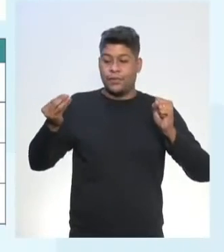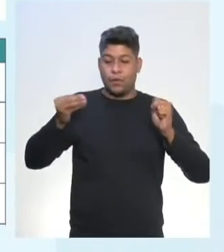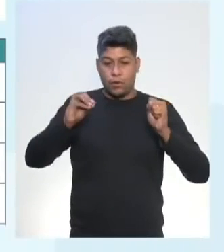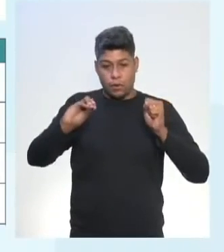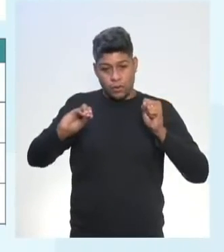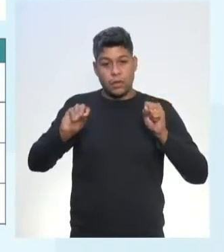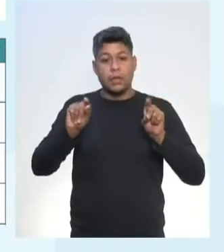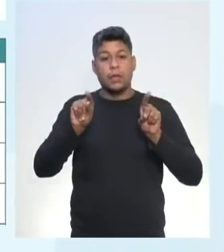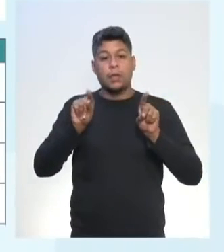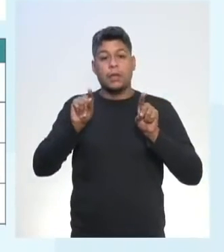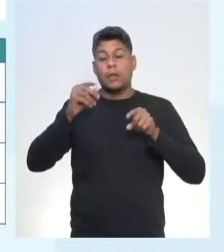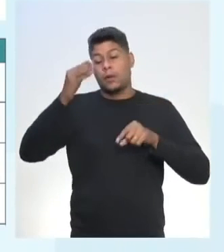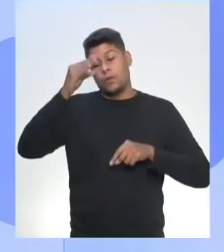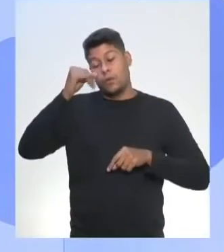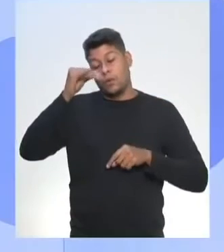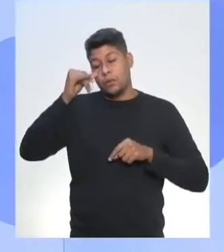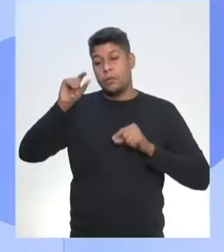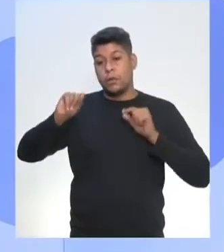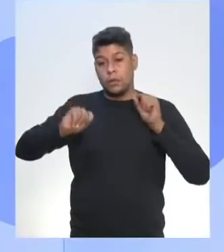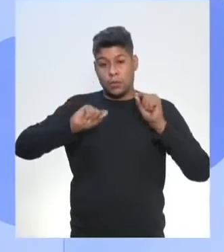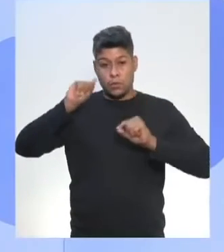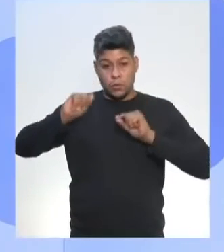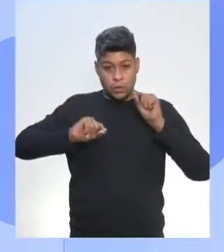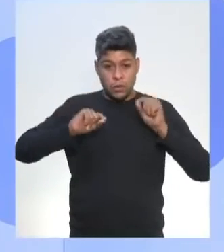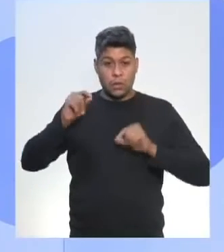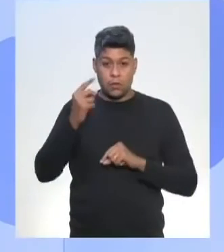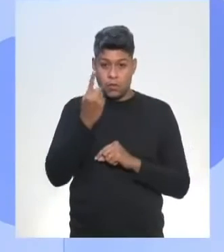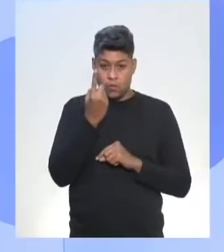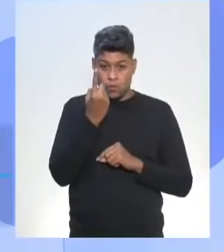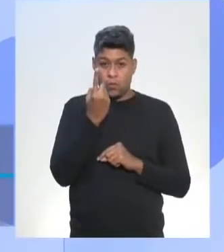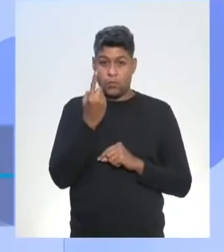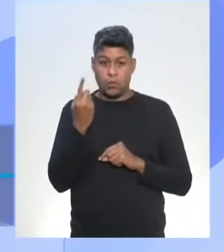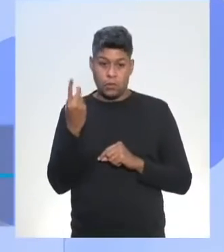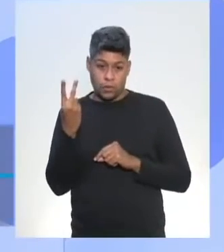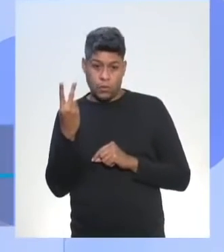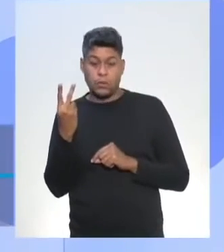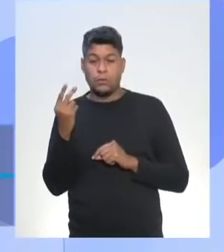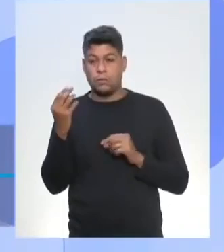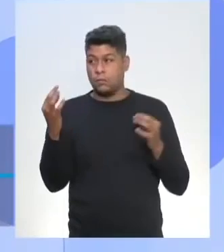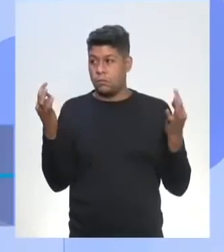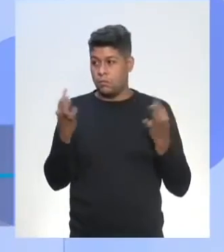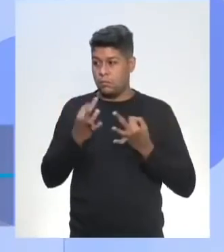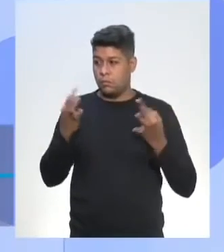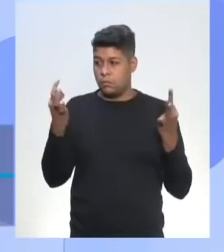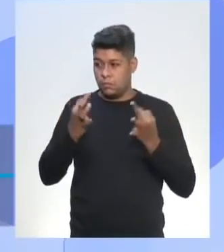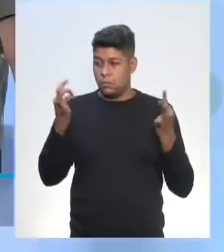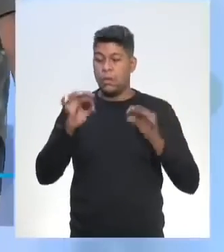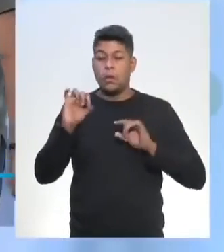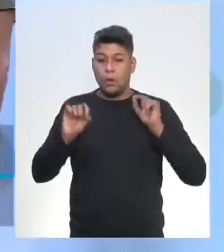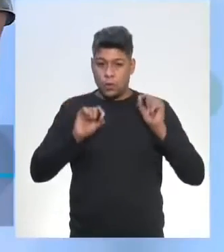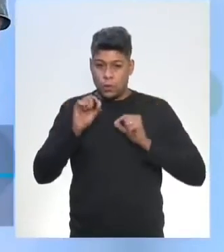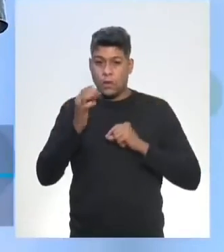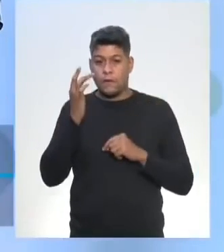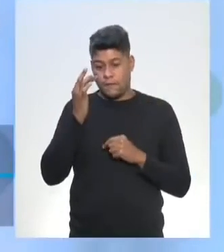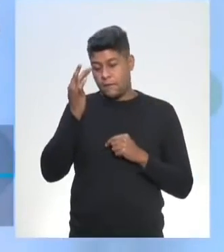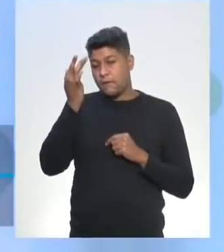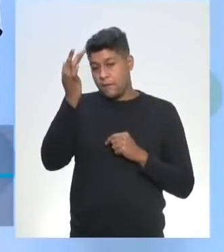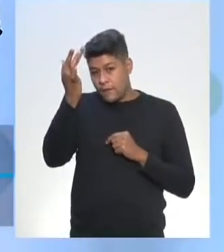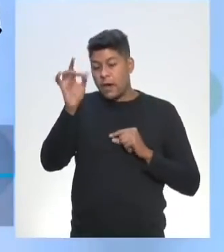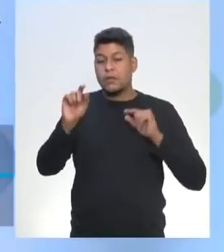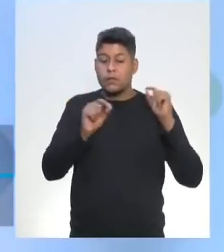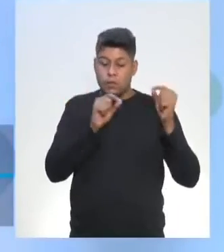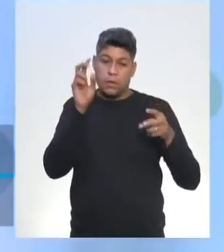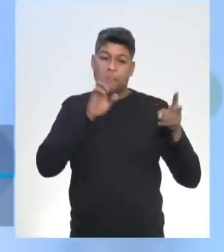colocado é a gente tem uma diferença estiver poderosamente entre os dois só tem ele né Bem feito a então acredito que seja fácil